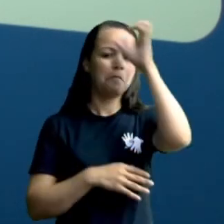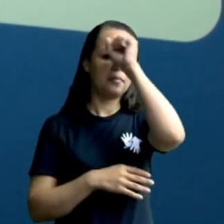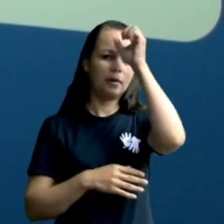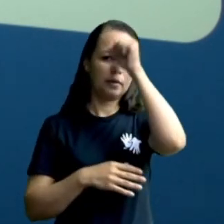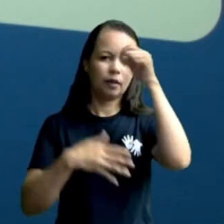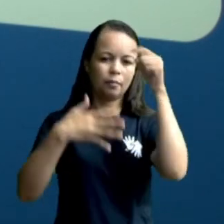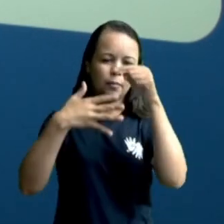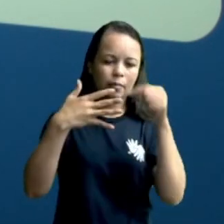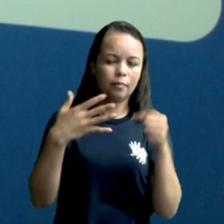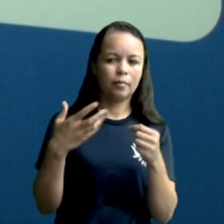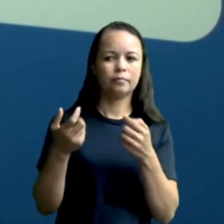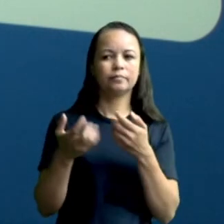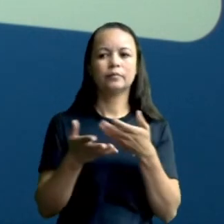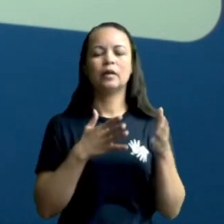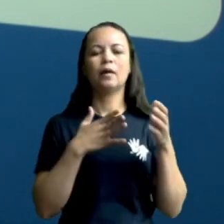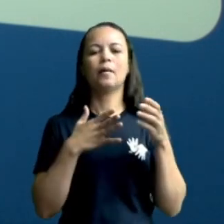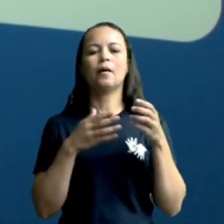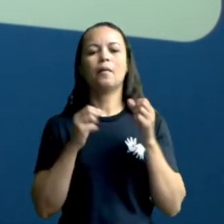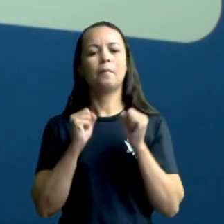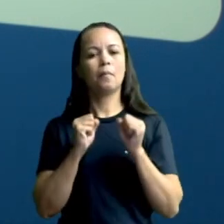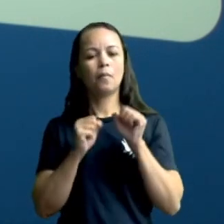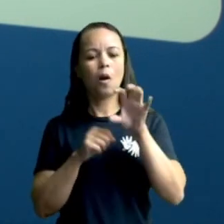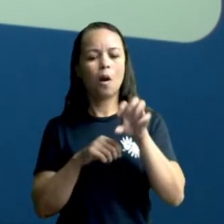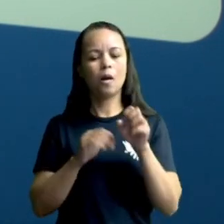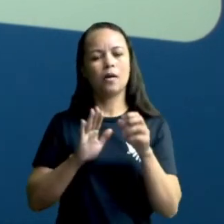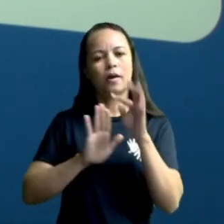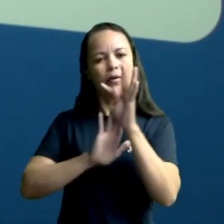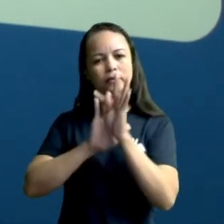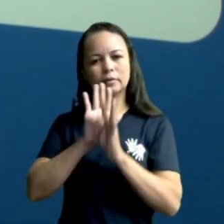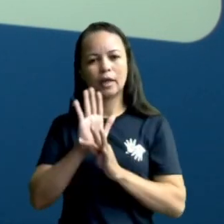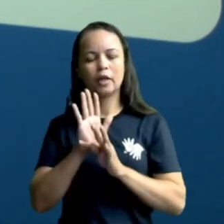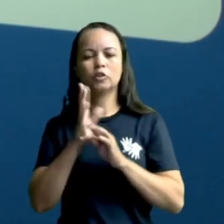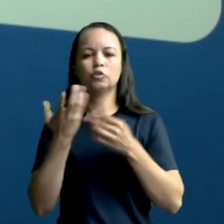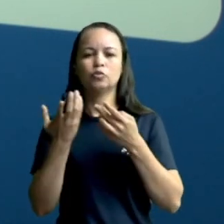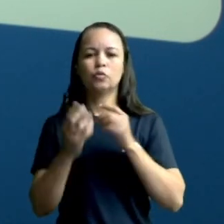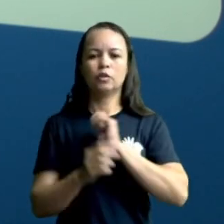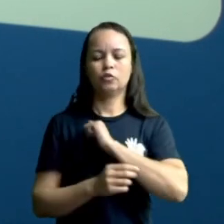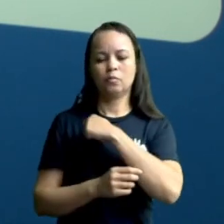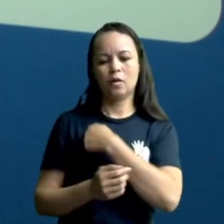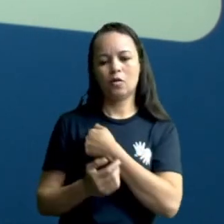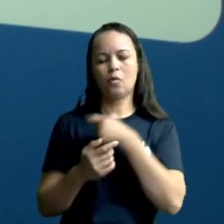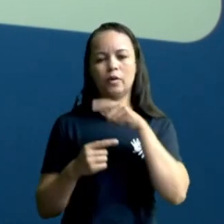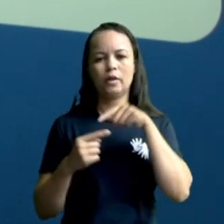conjugação. Vocês podem pegar textos em espanhol e tentar identificar esse verbo